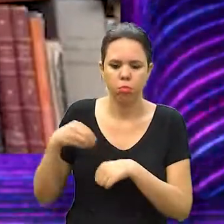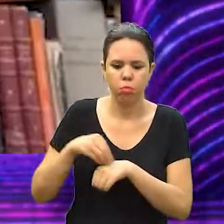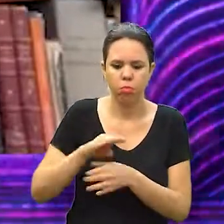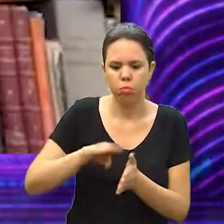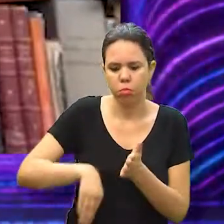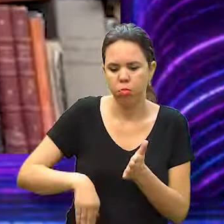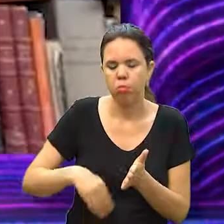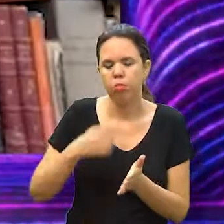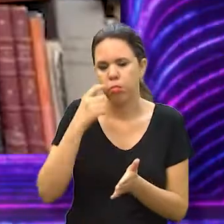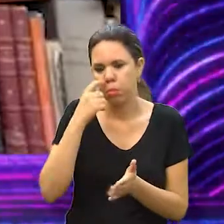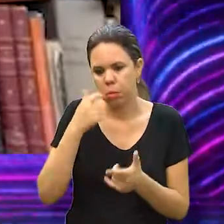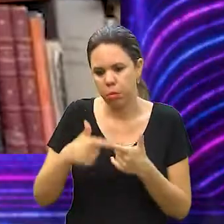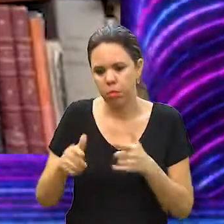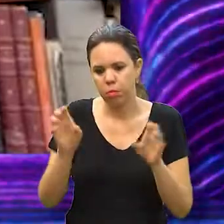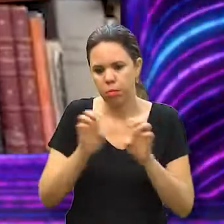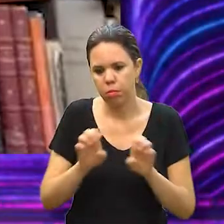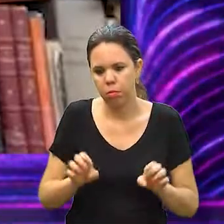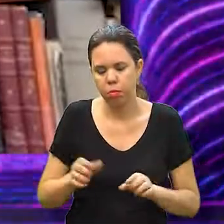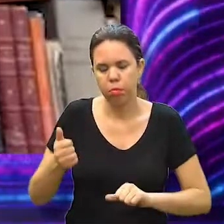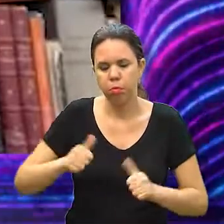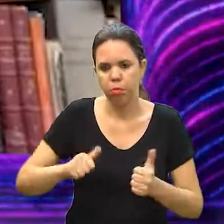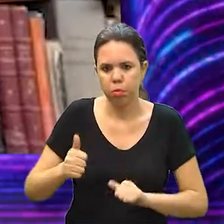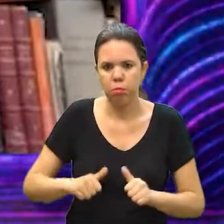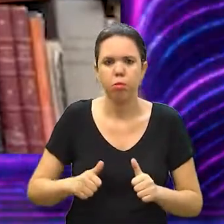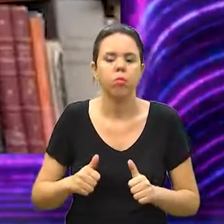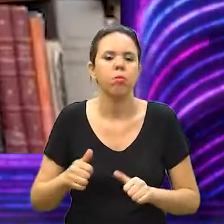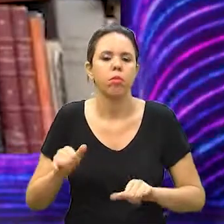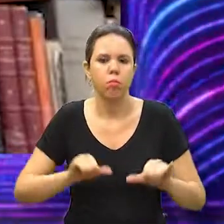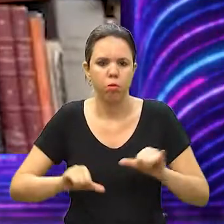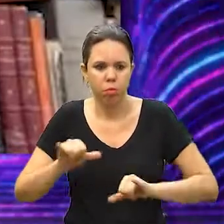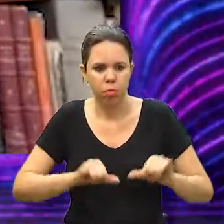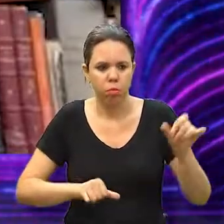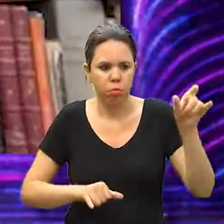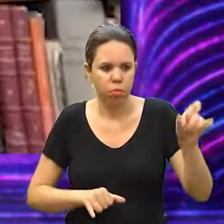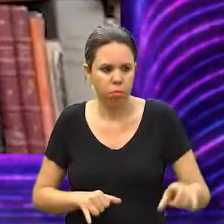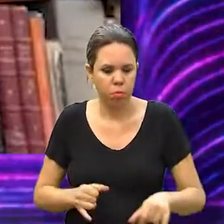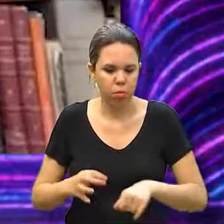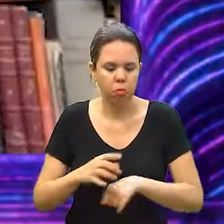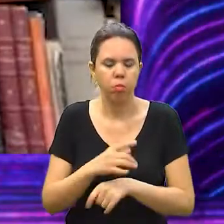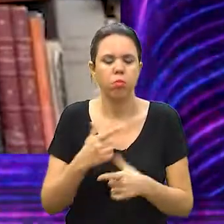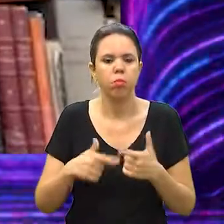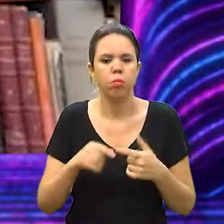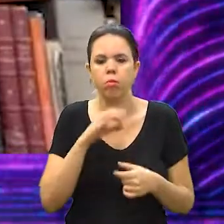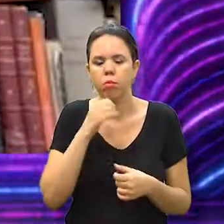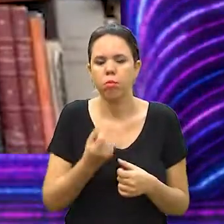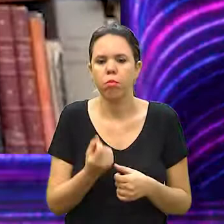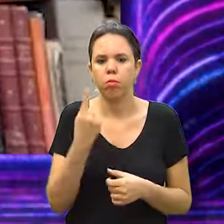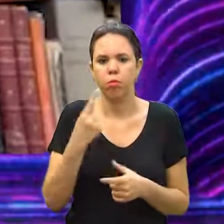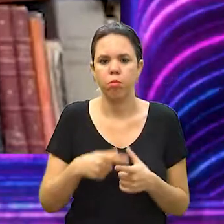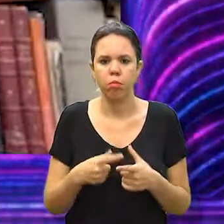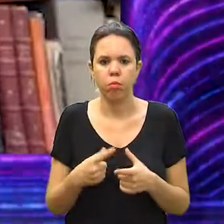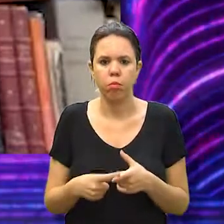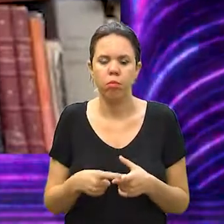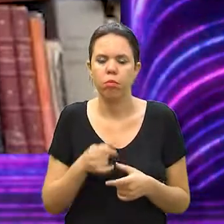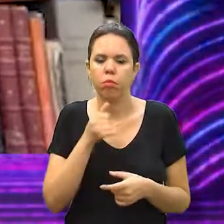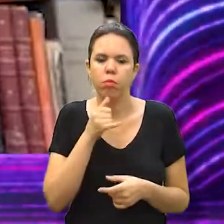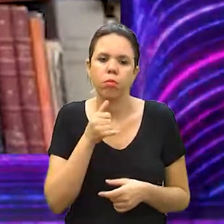pelo quadro de sintomas. A estrutura química era de uma peçonha pouco plausível, pois provinha da aranha